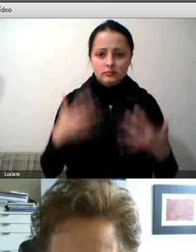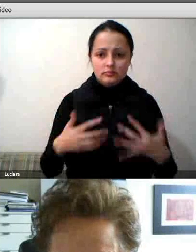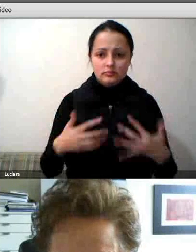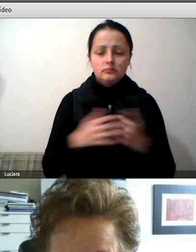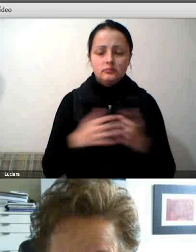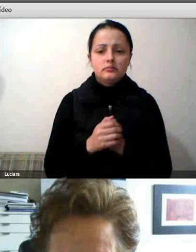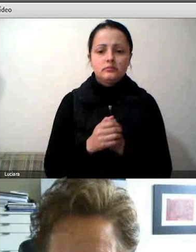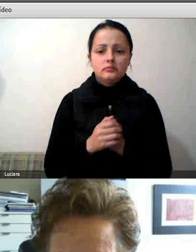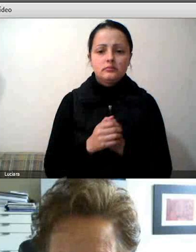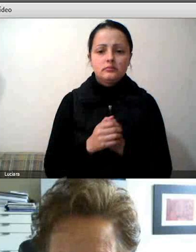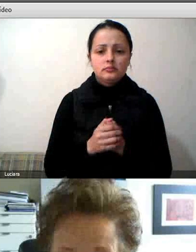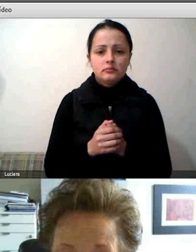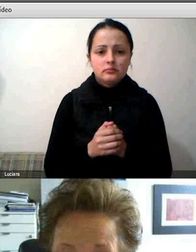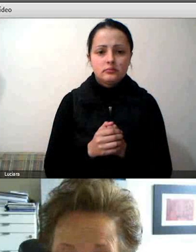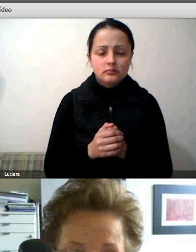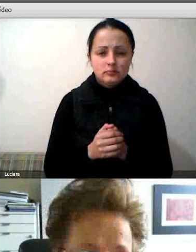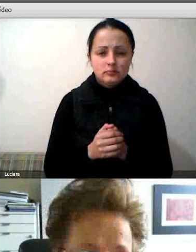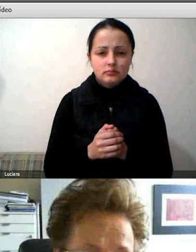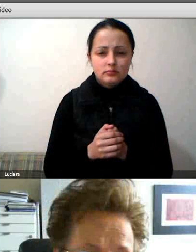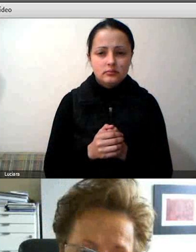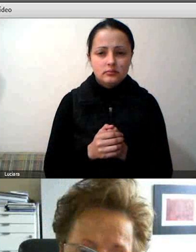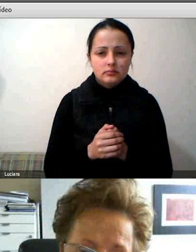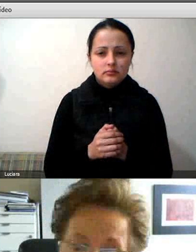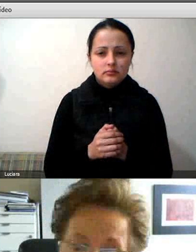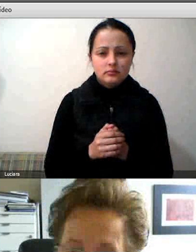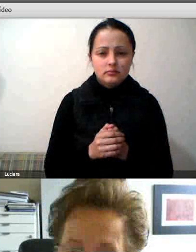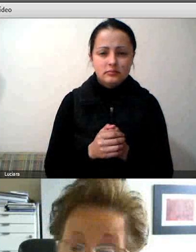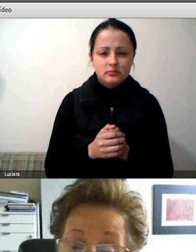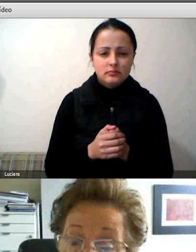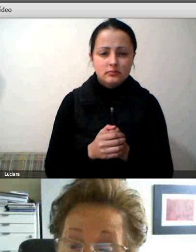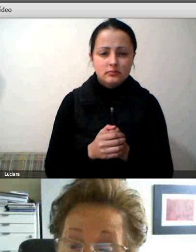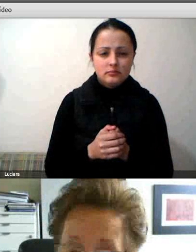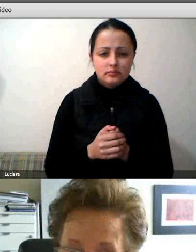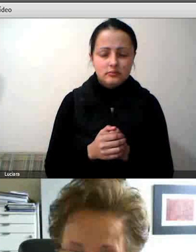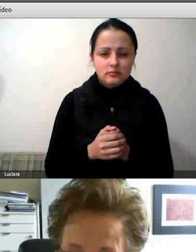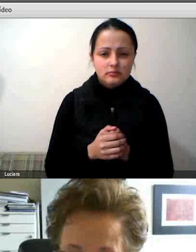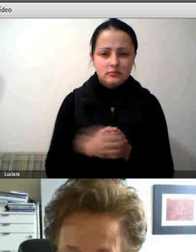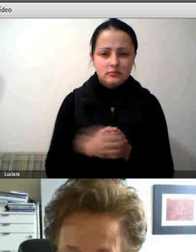da aprendizagem, que a G faz uma luz, um clarão,